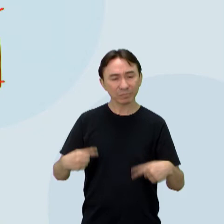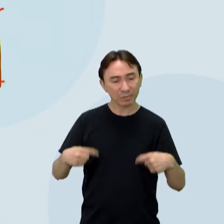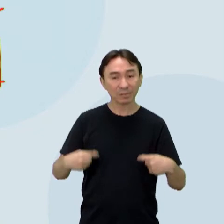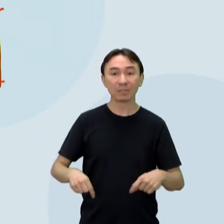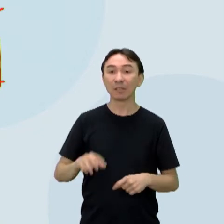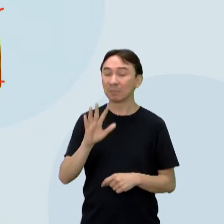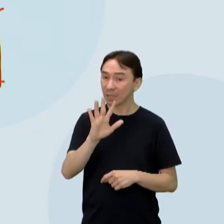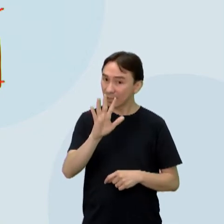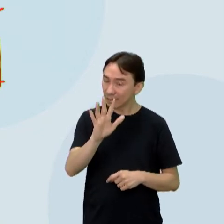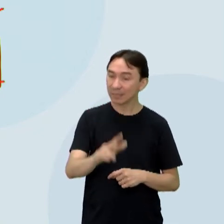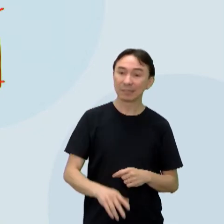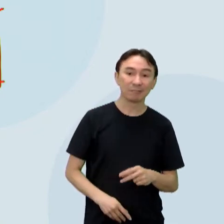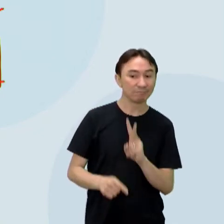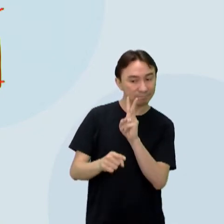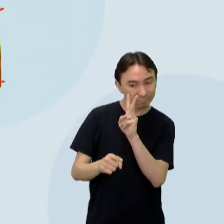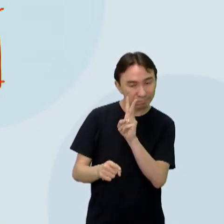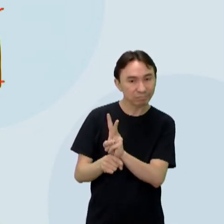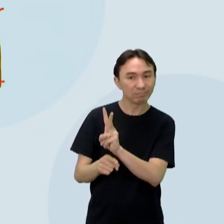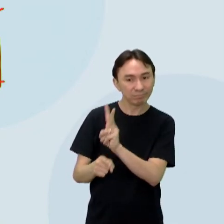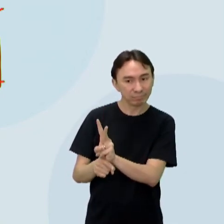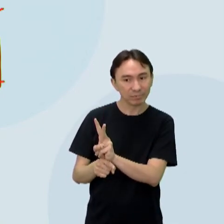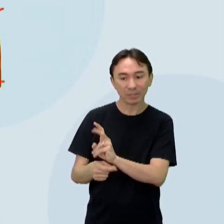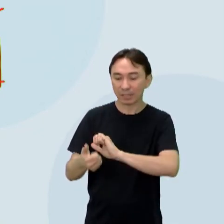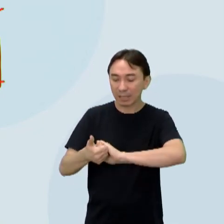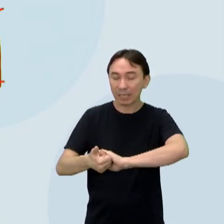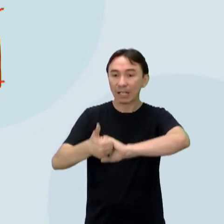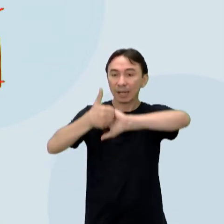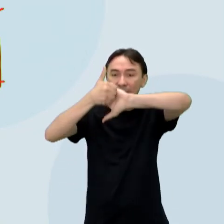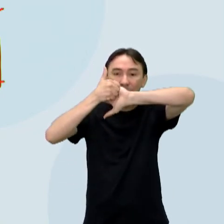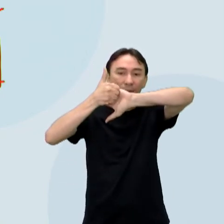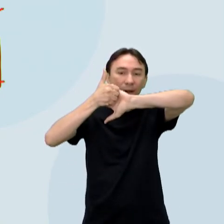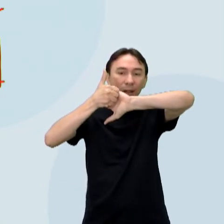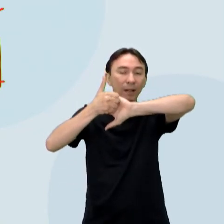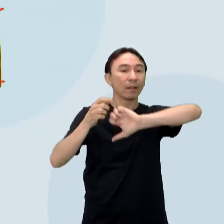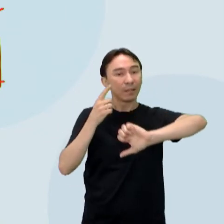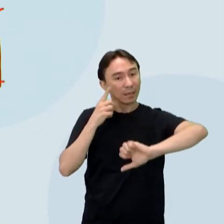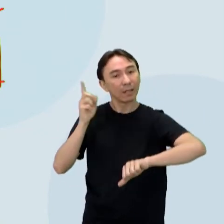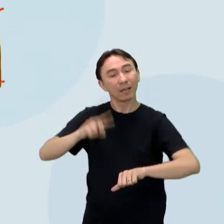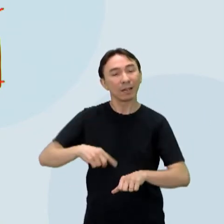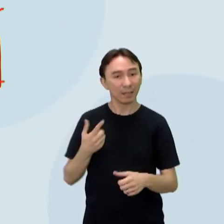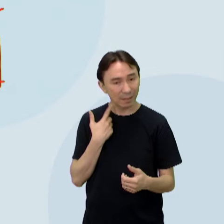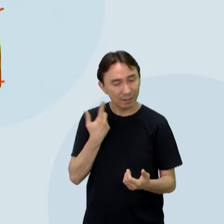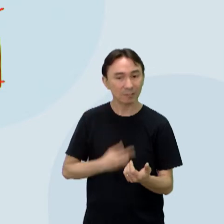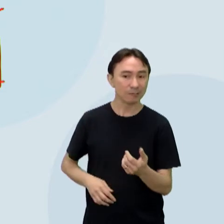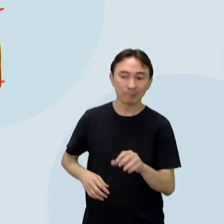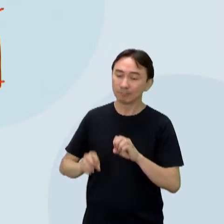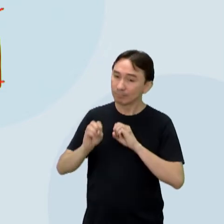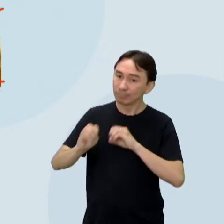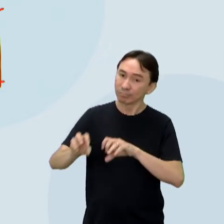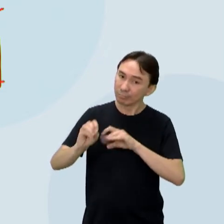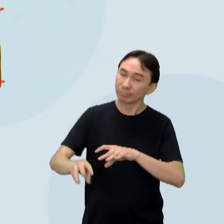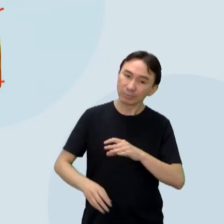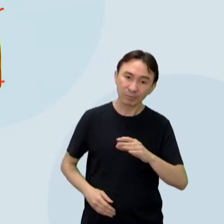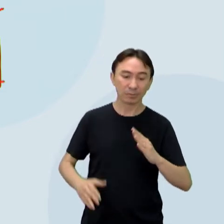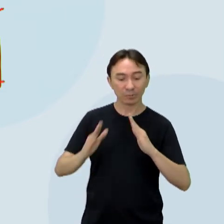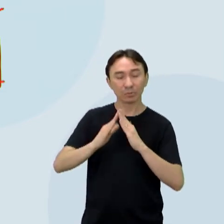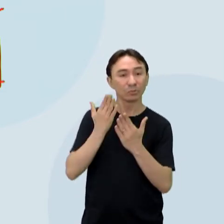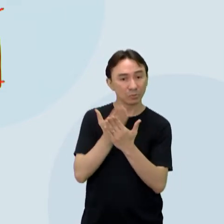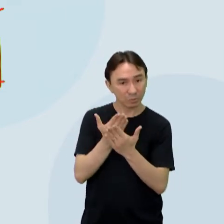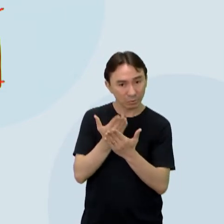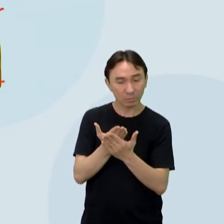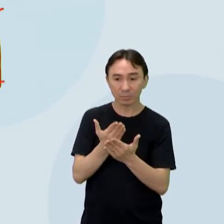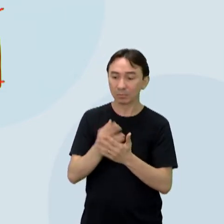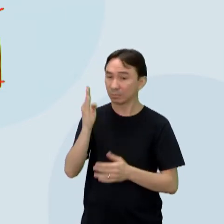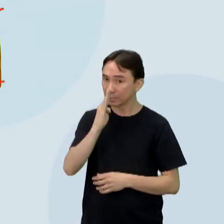a qualidade, né? A qualidade do ensino das escolas brasileiras, sobretudo no ensino médio. Nossos